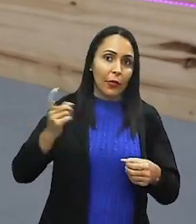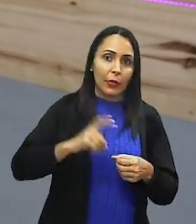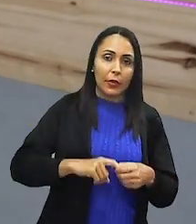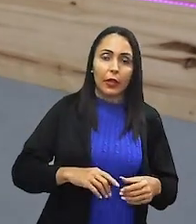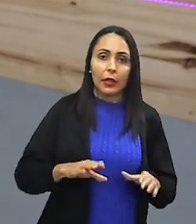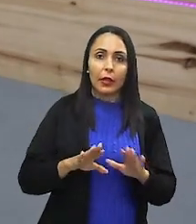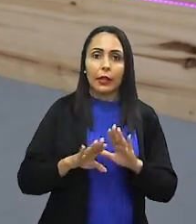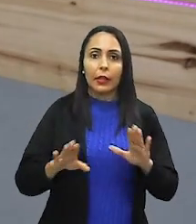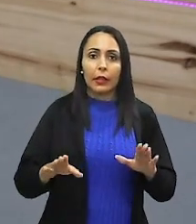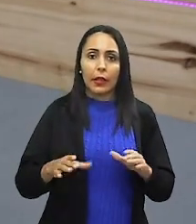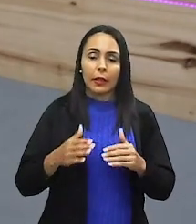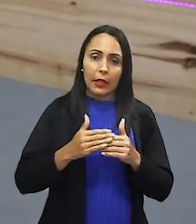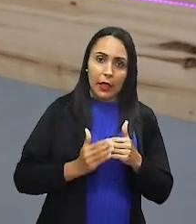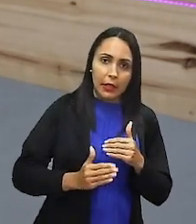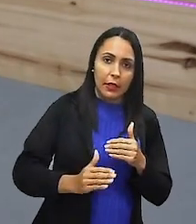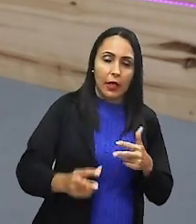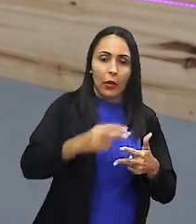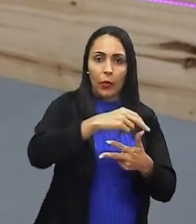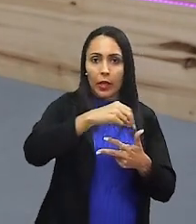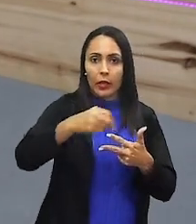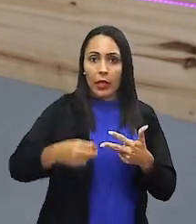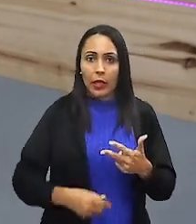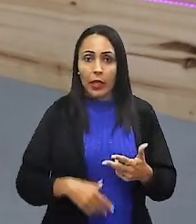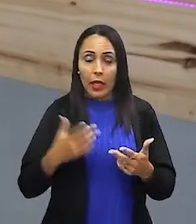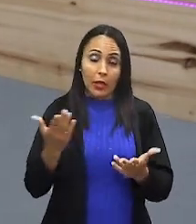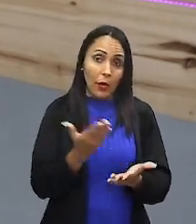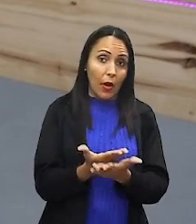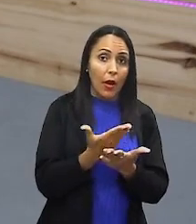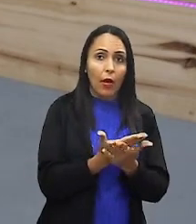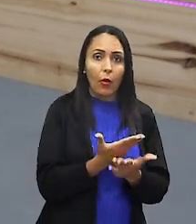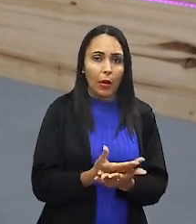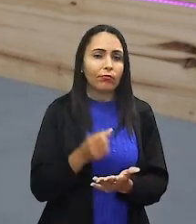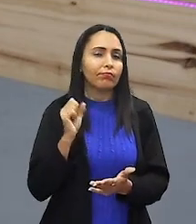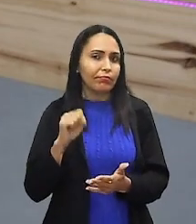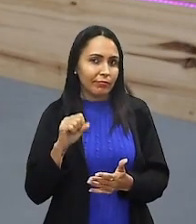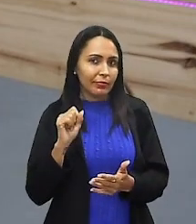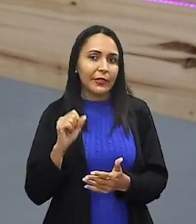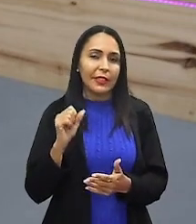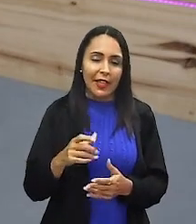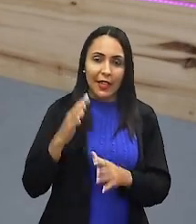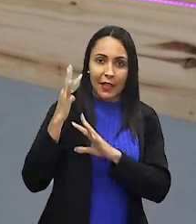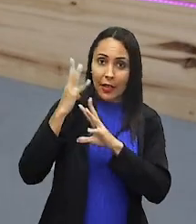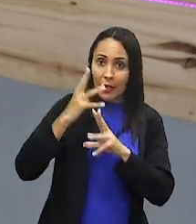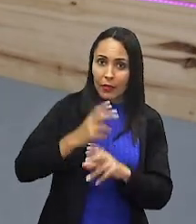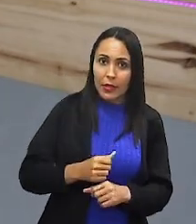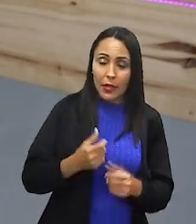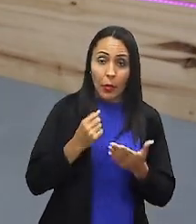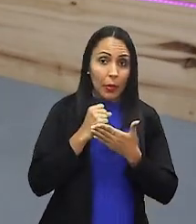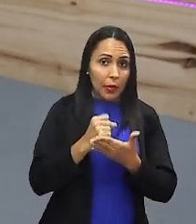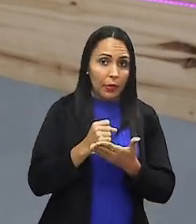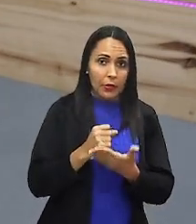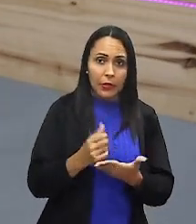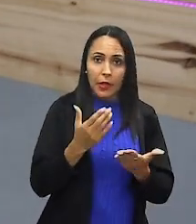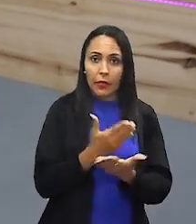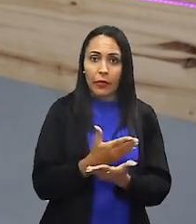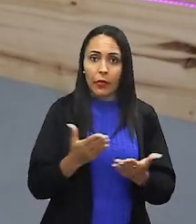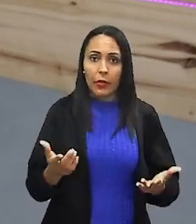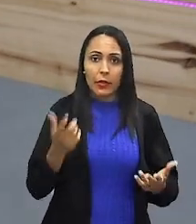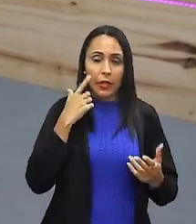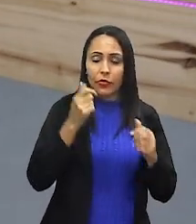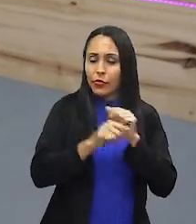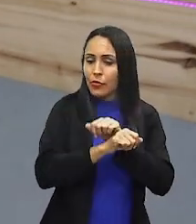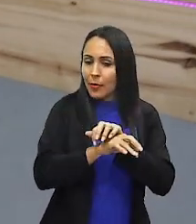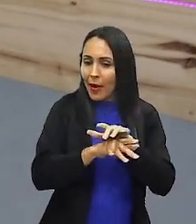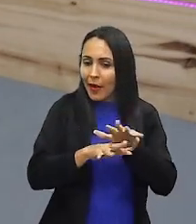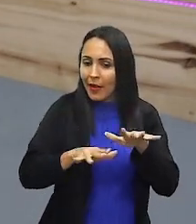assim, daqui até o Enem, até o seriado 3, a pegada é essa, tá? É muita aula e muita revisão para ajudar vocês. E assim, espalhem a